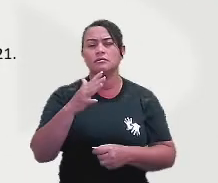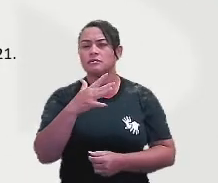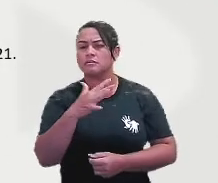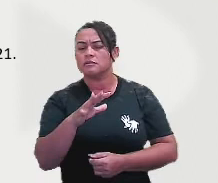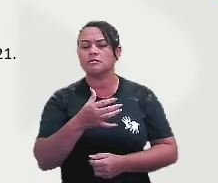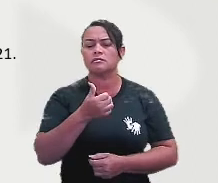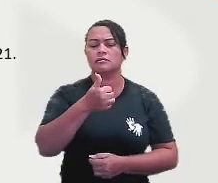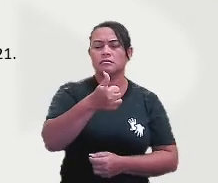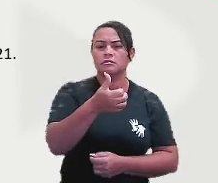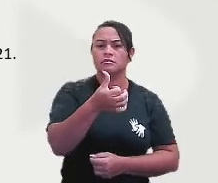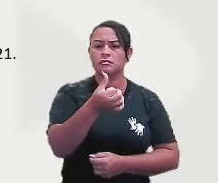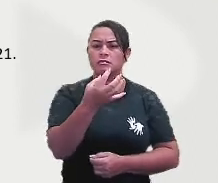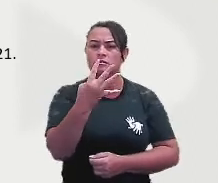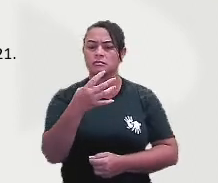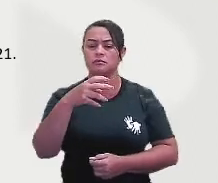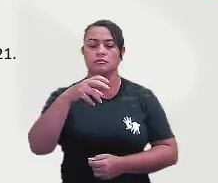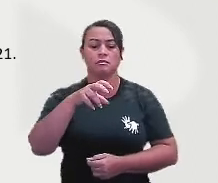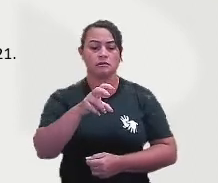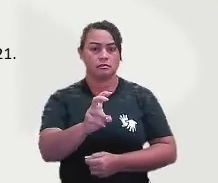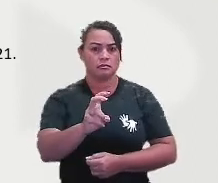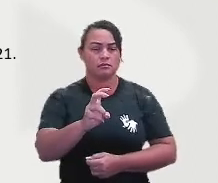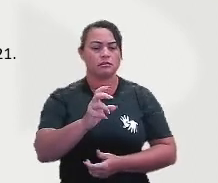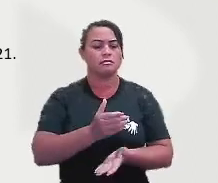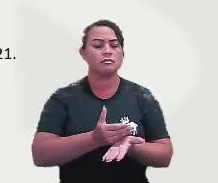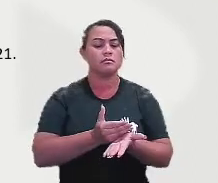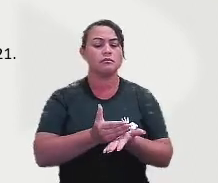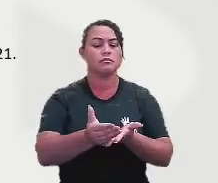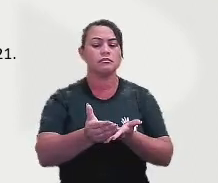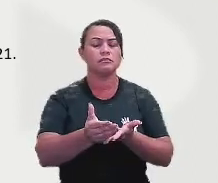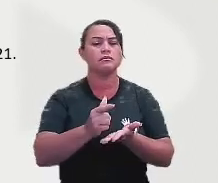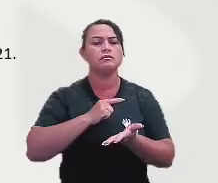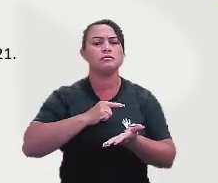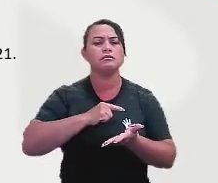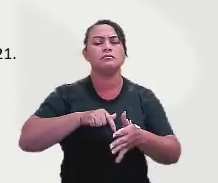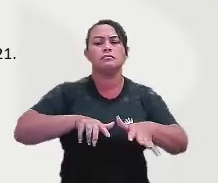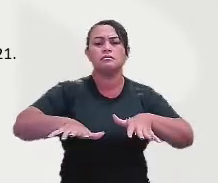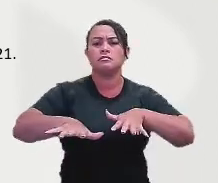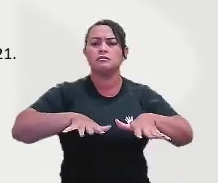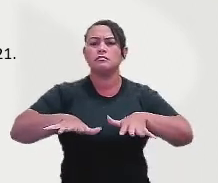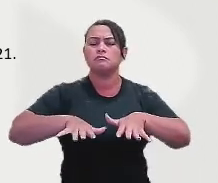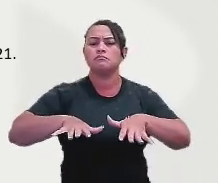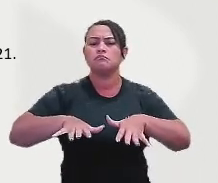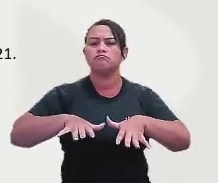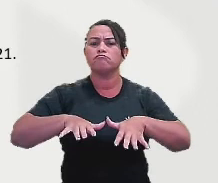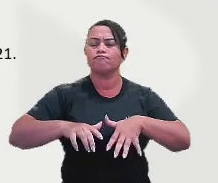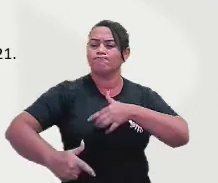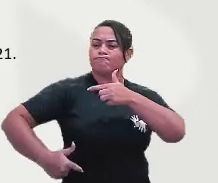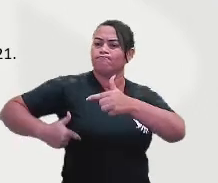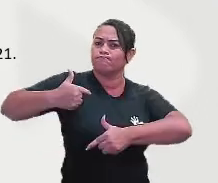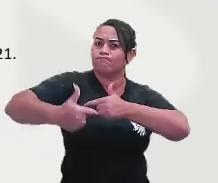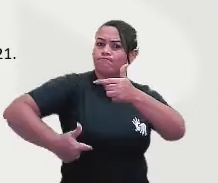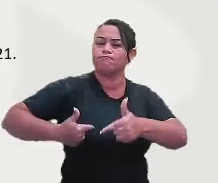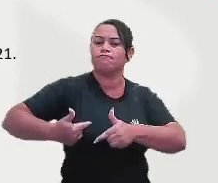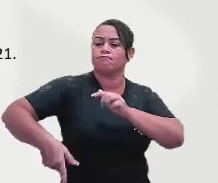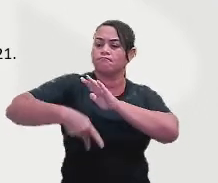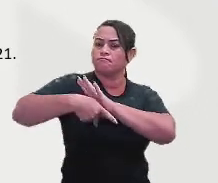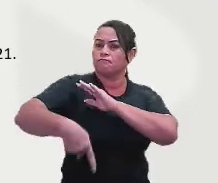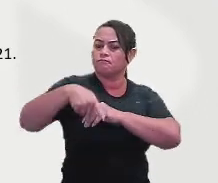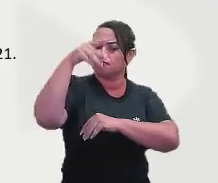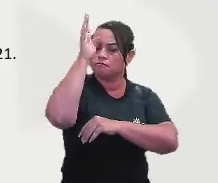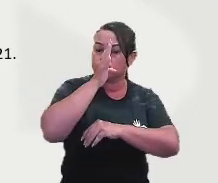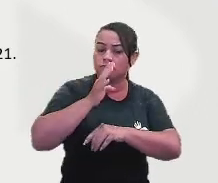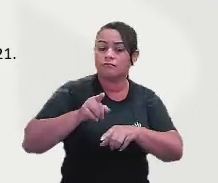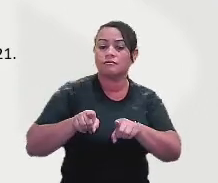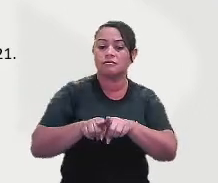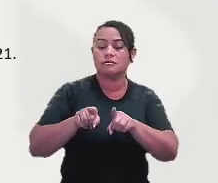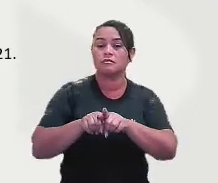de 1645, iniciou-se um movimento revolucionário luso-brasileiro contra